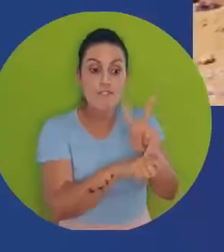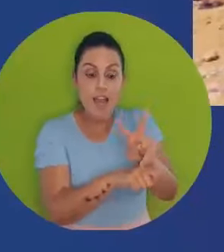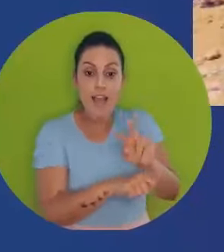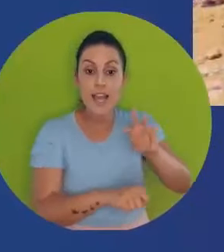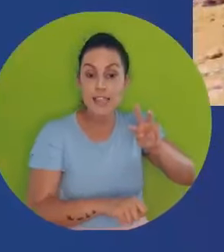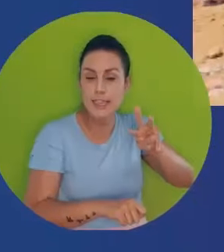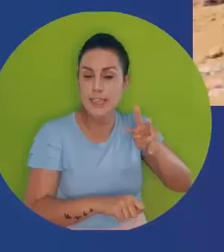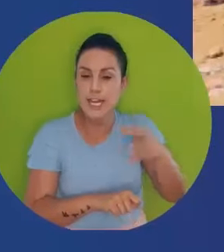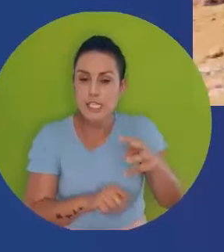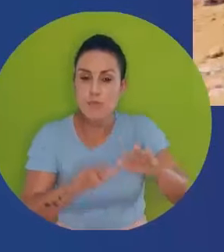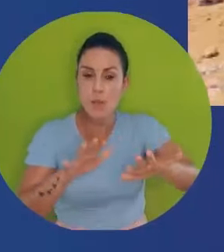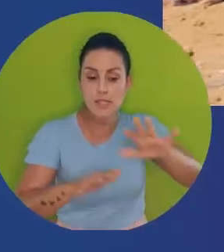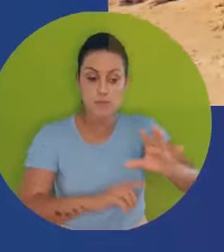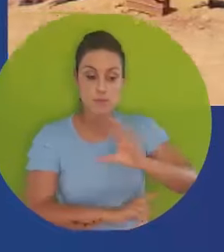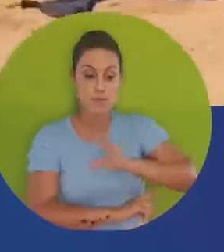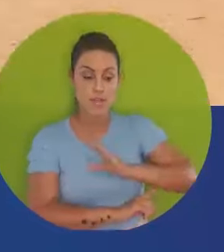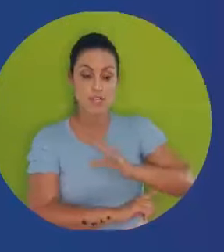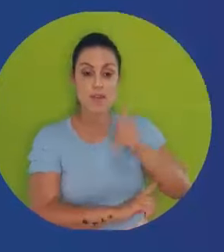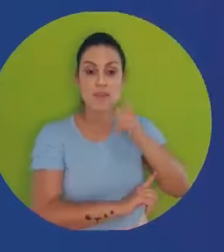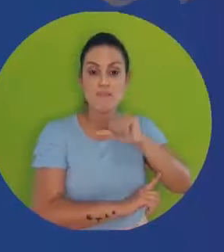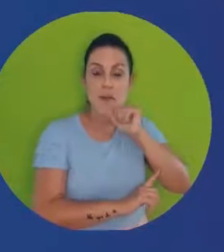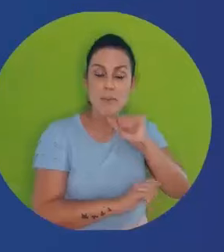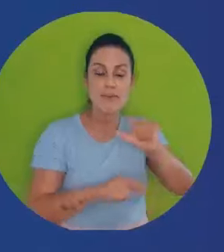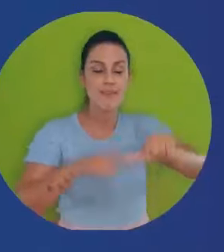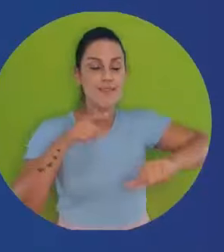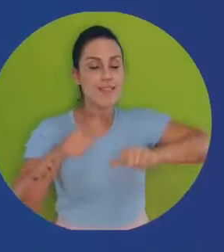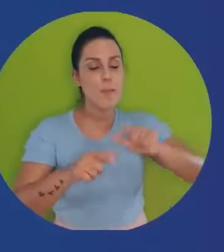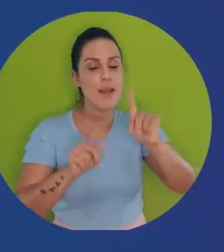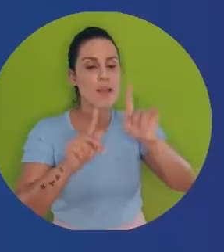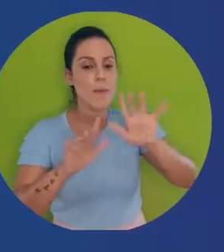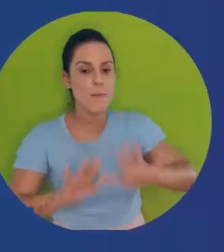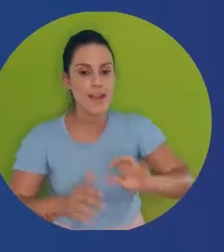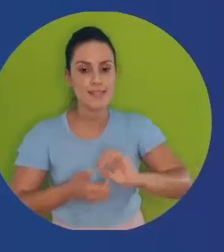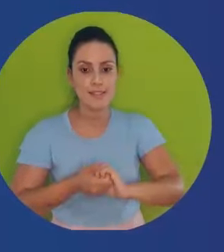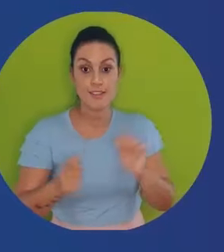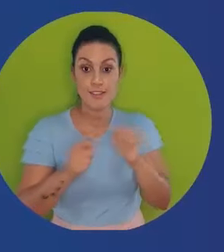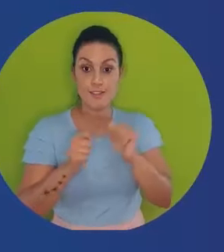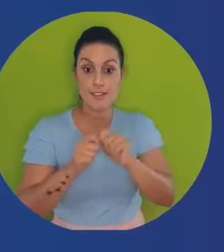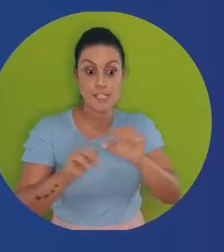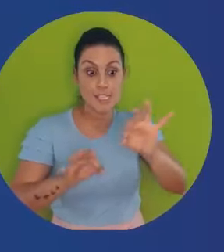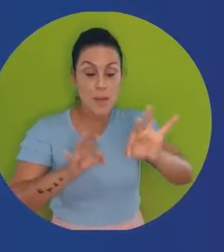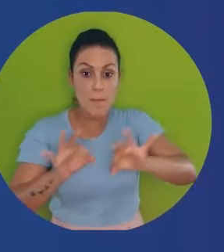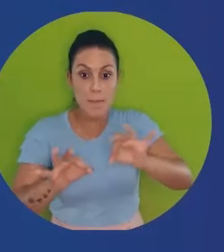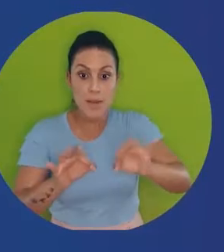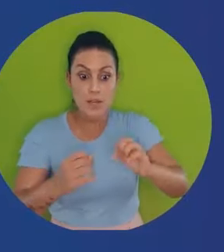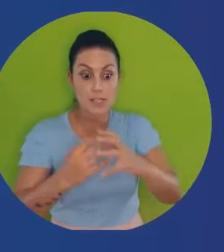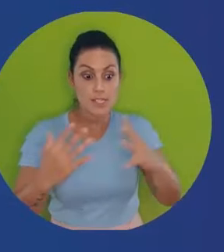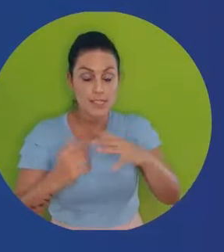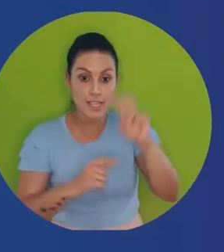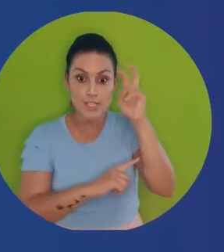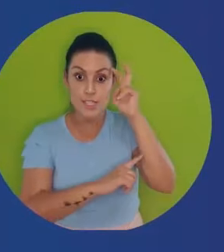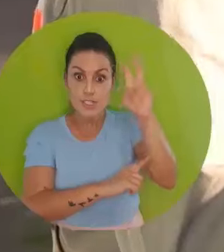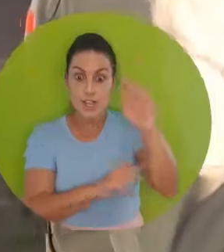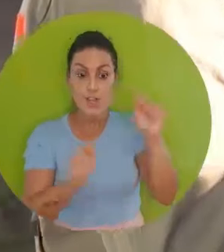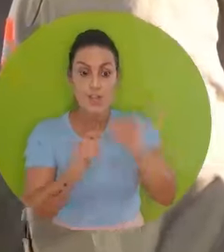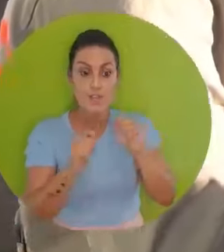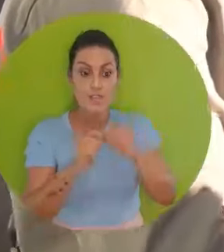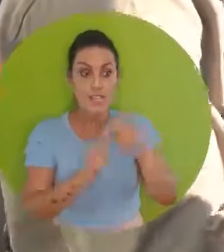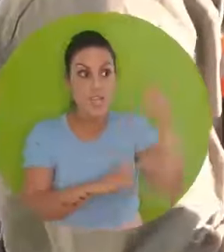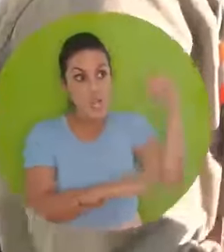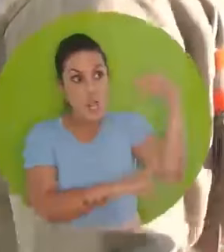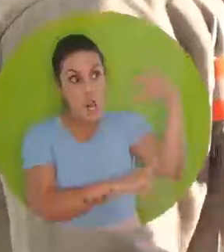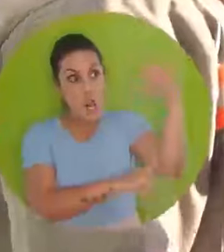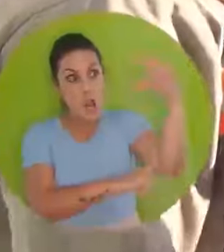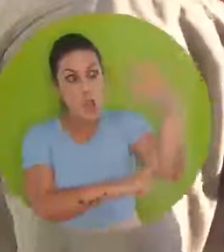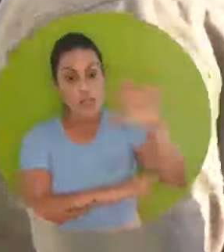que Max começou a construir vão abrir mais de 3 mil vagas de creche para que as mamães possam trabalhar em paz. O